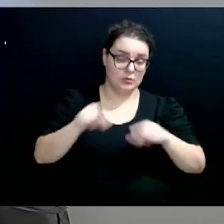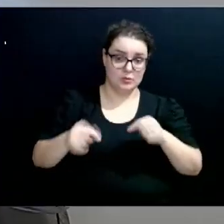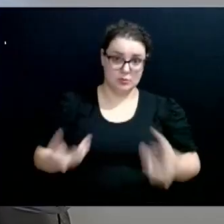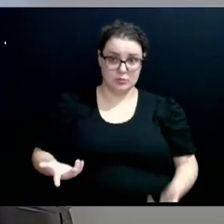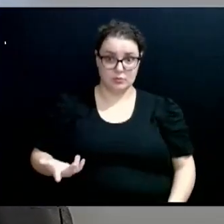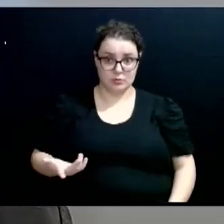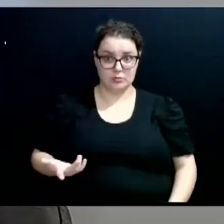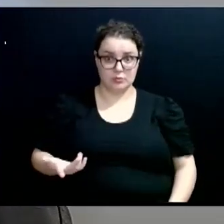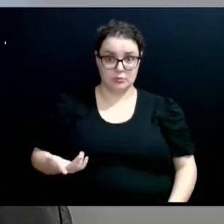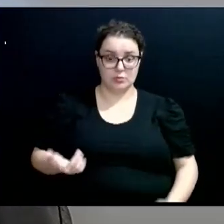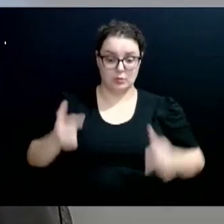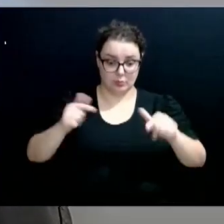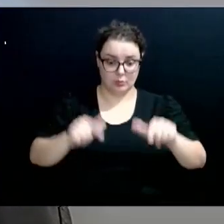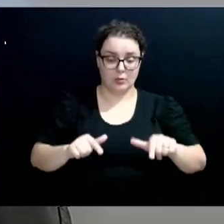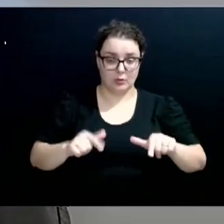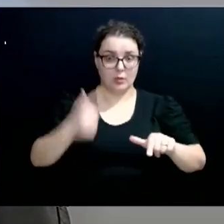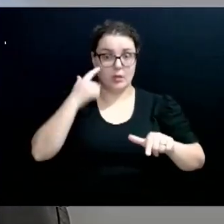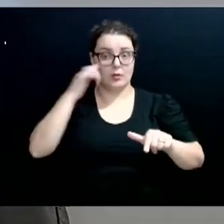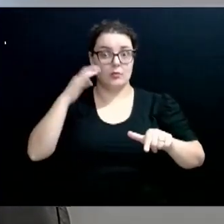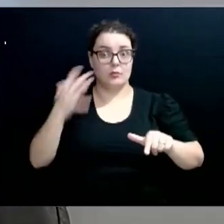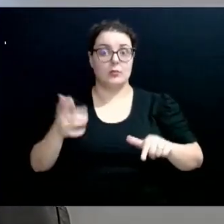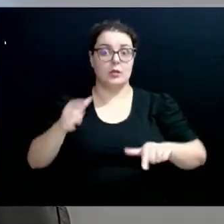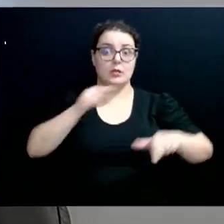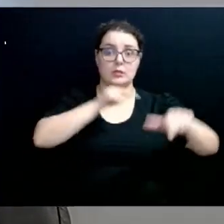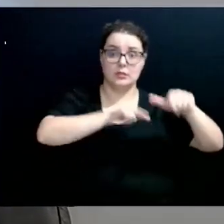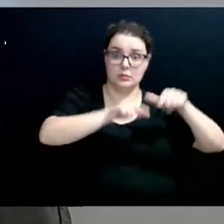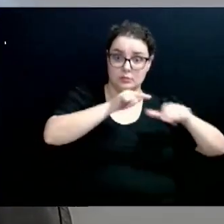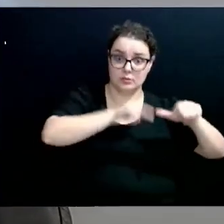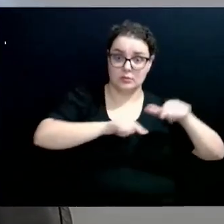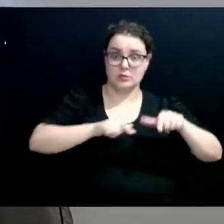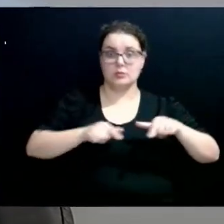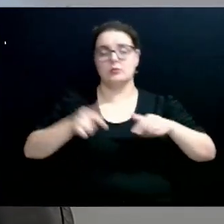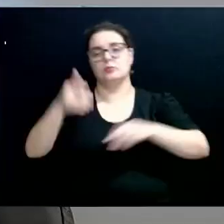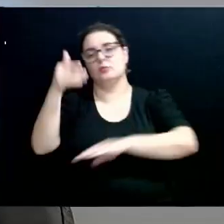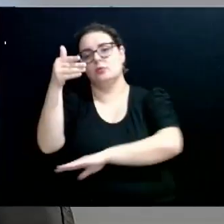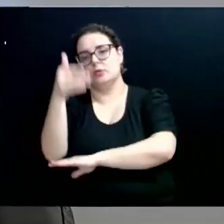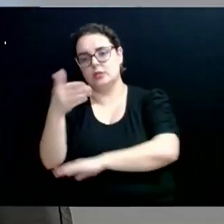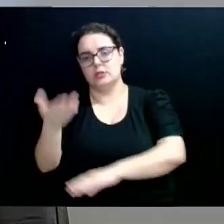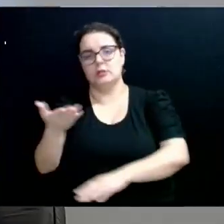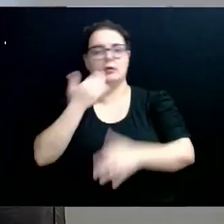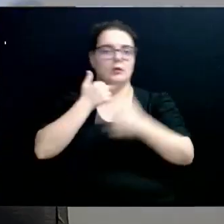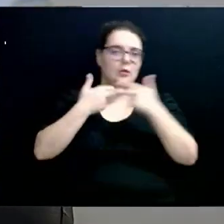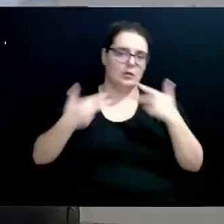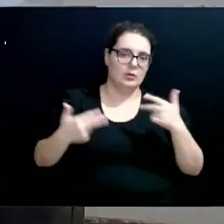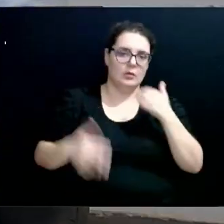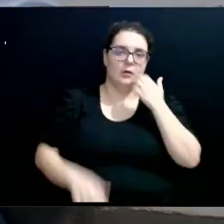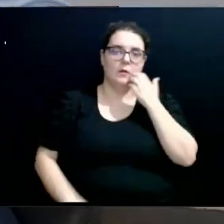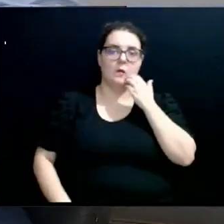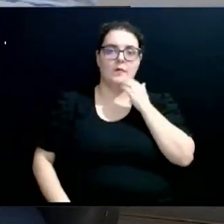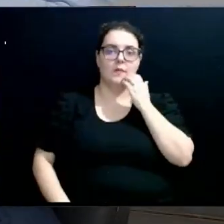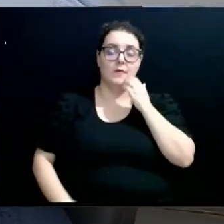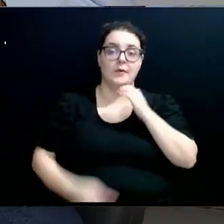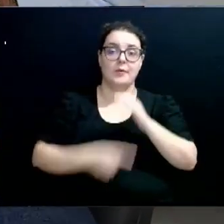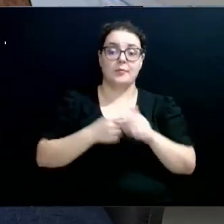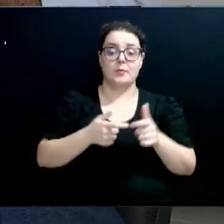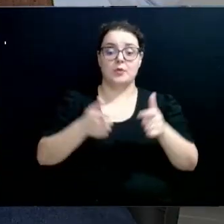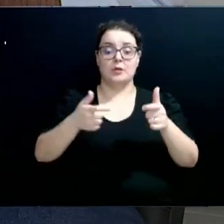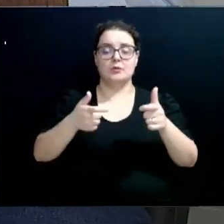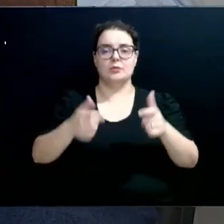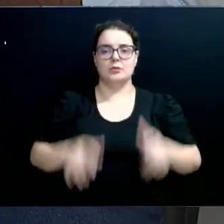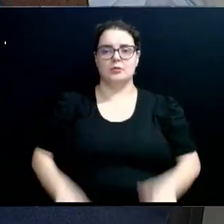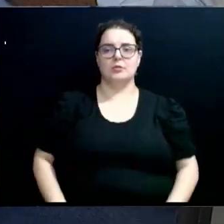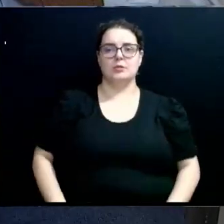o destino, a partir daí, começa a se pensar, sobretudo, na logística, na hospedagem, na alimentação. A